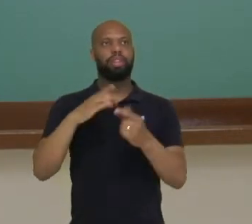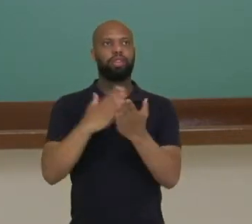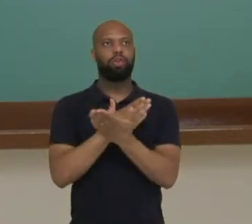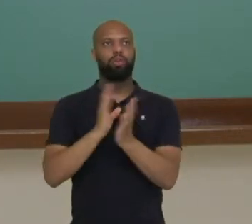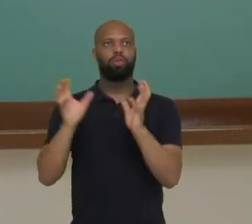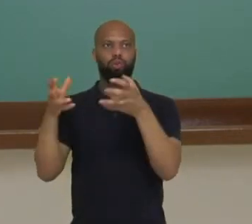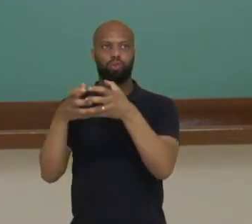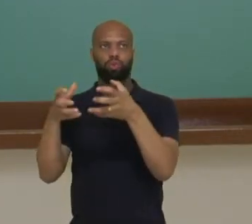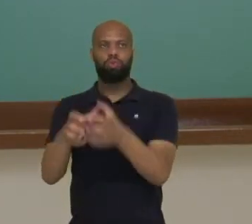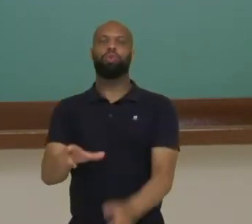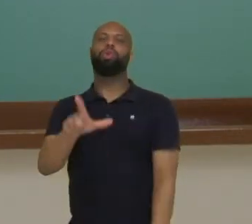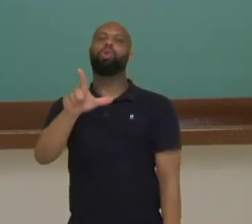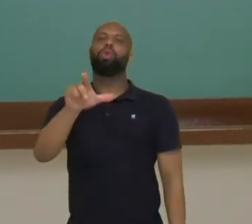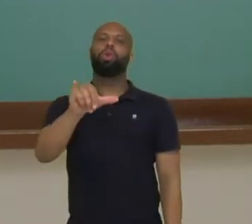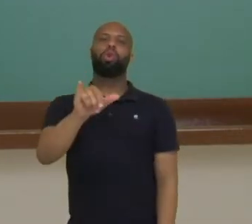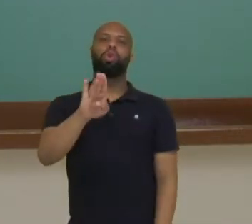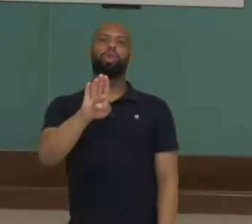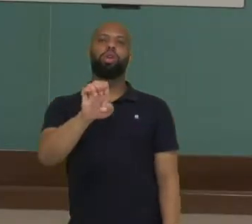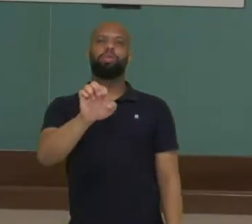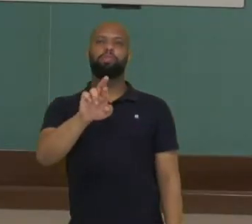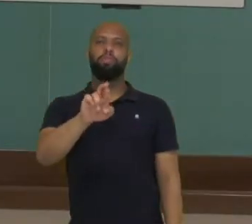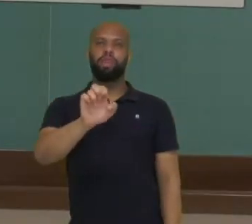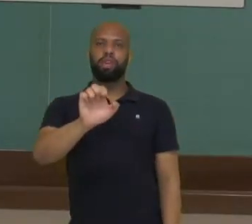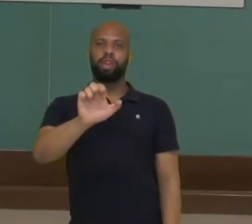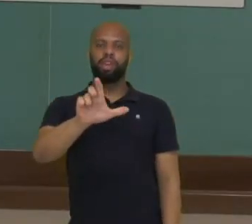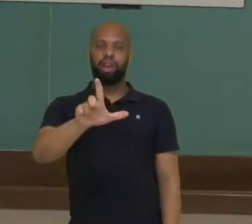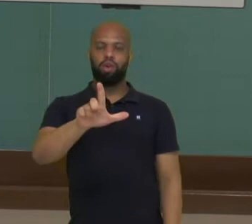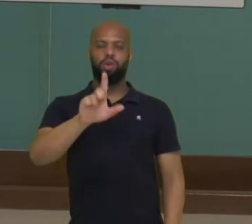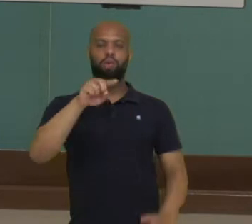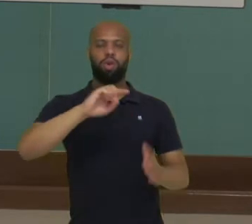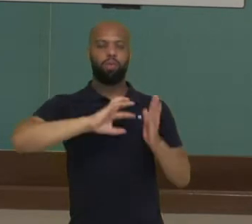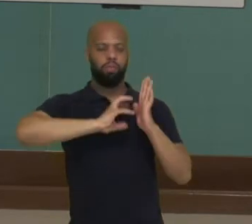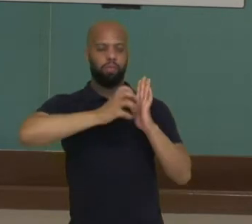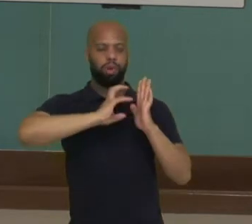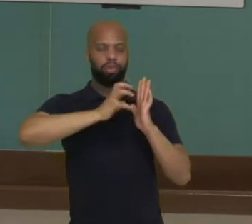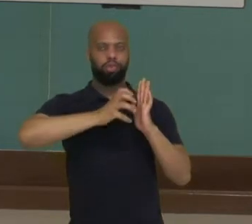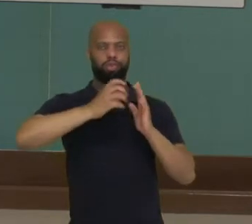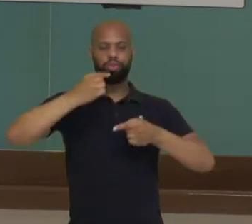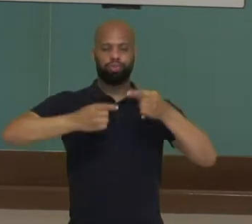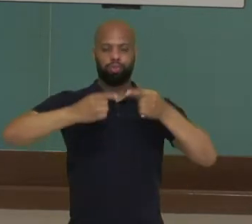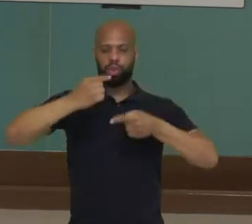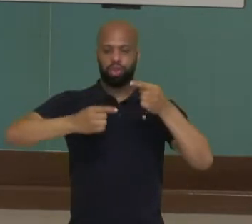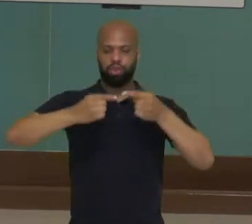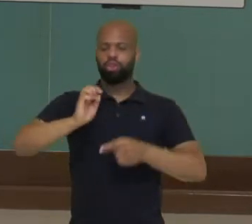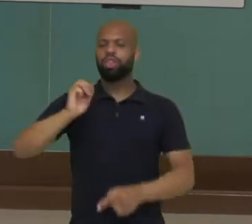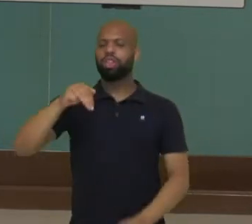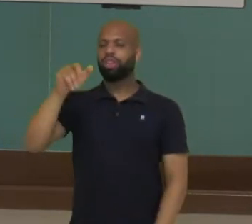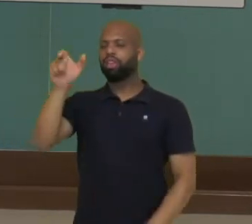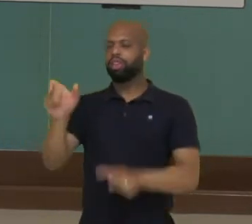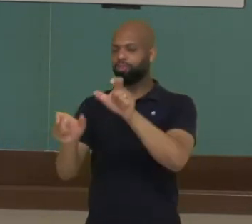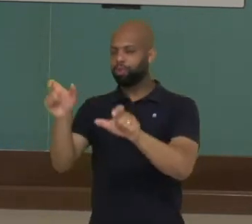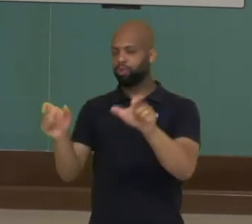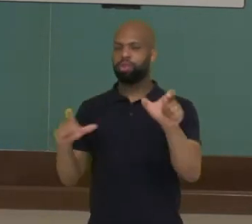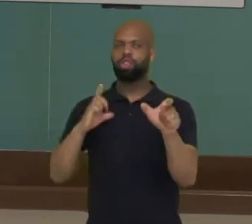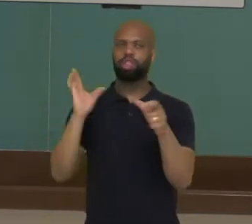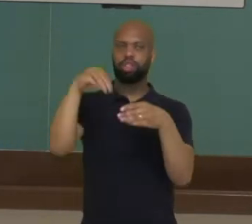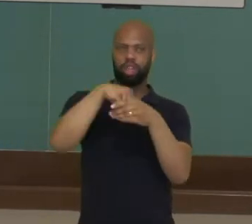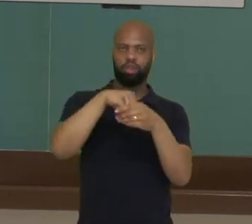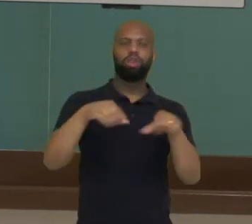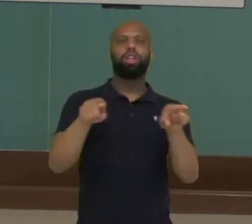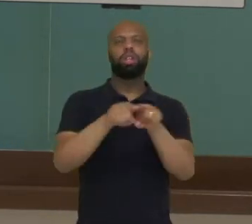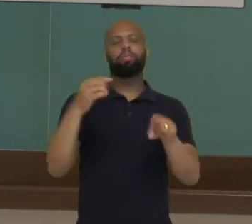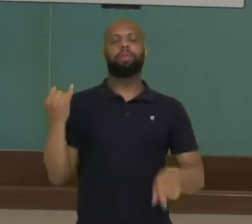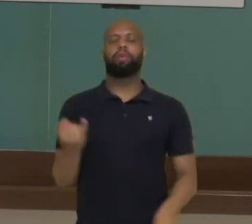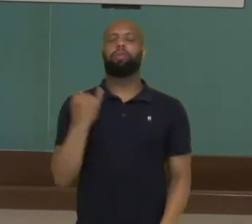liberais são um partido político, então a gente vai ficar ligado, né, descobrir quem são esses caras, qual a importância deles